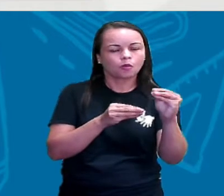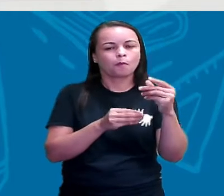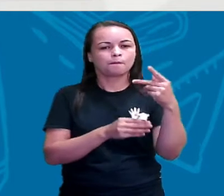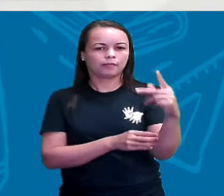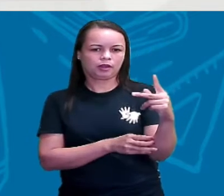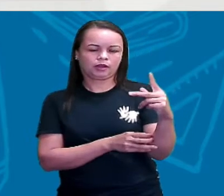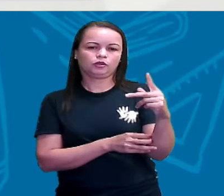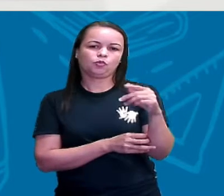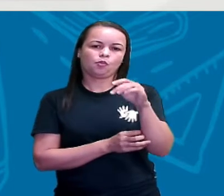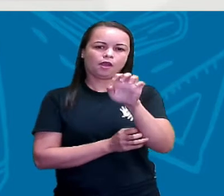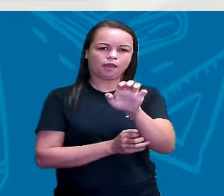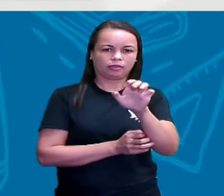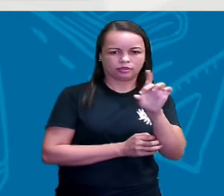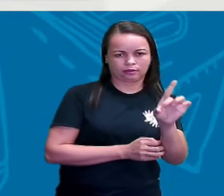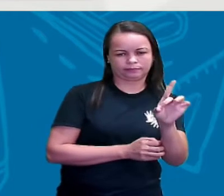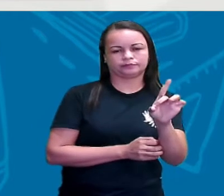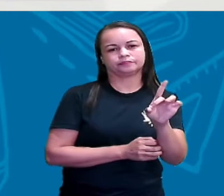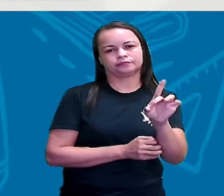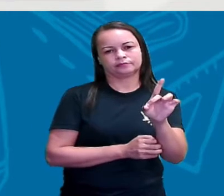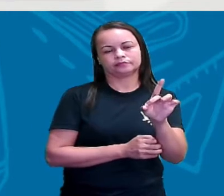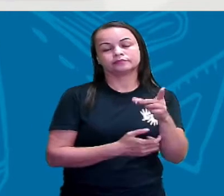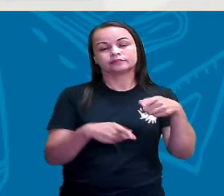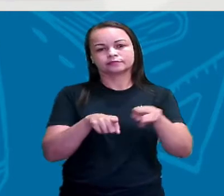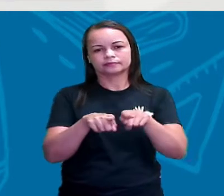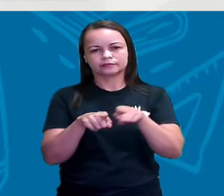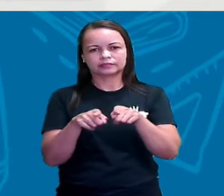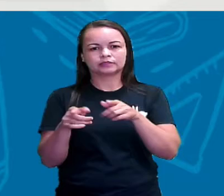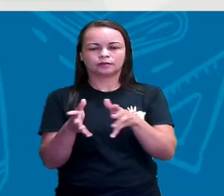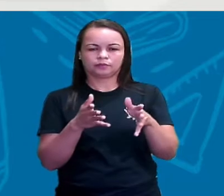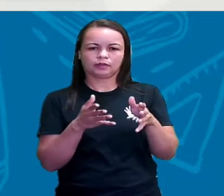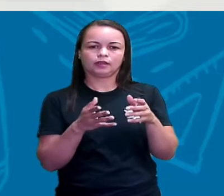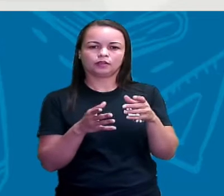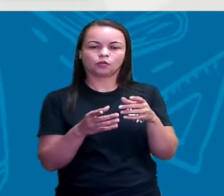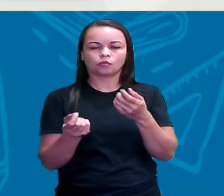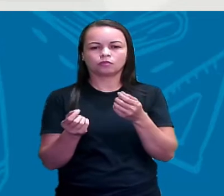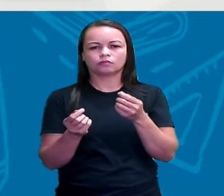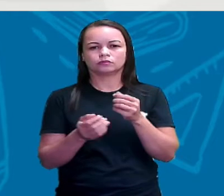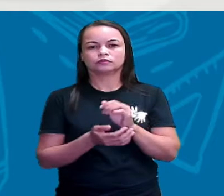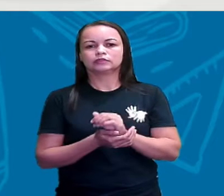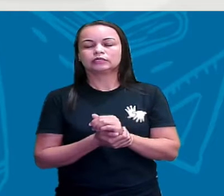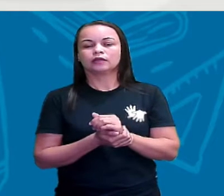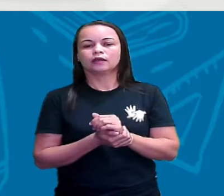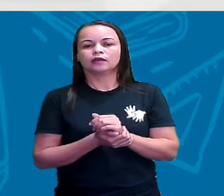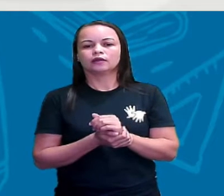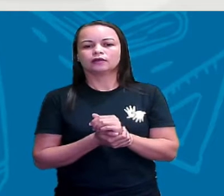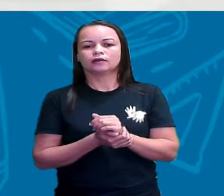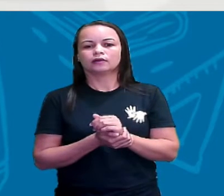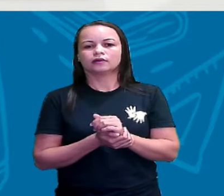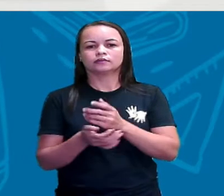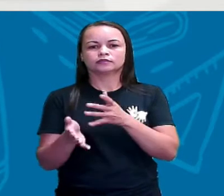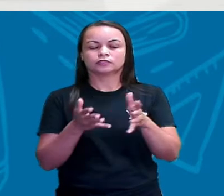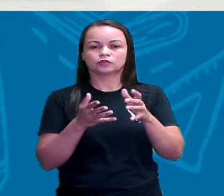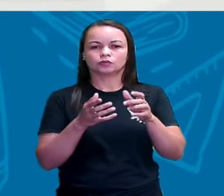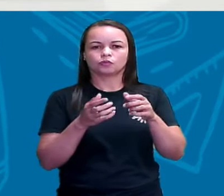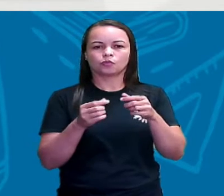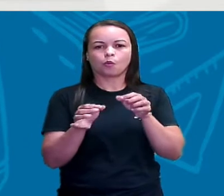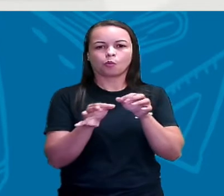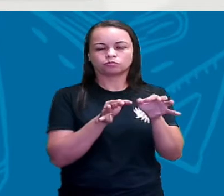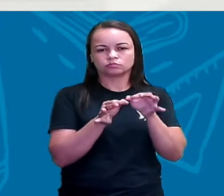ED. A mesma coisa vai acontecer no to control. E se tornará